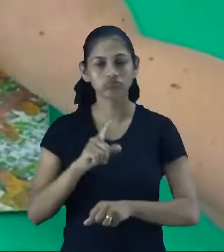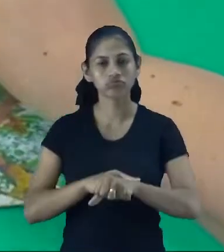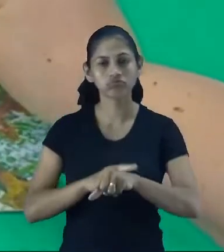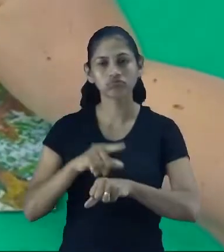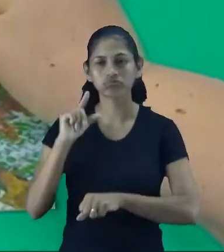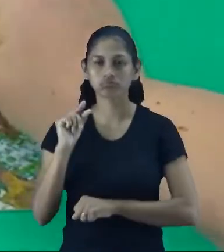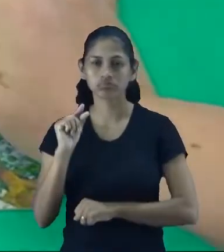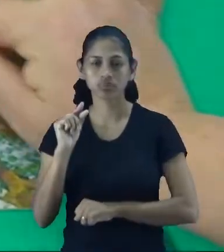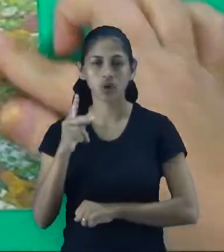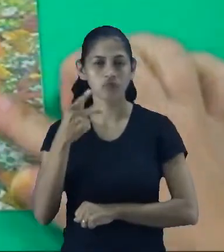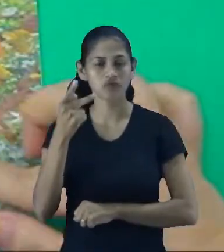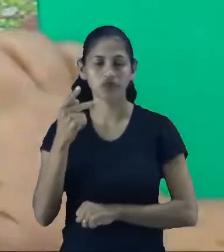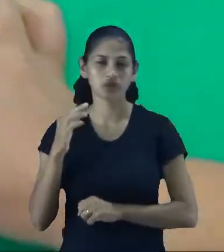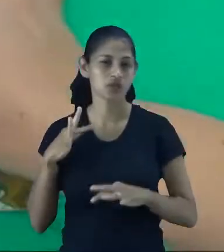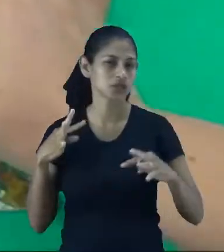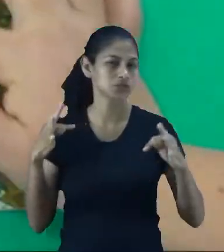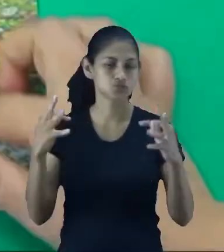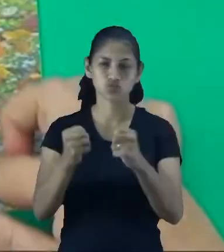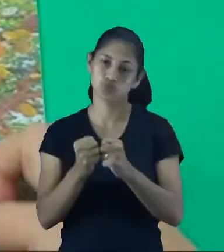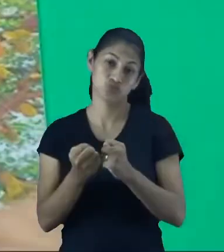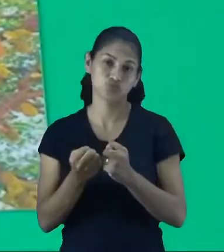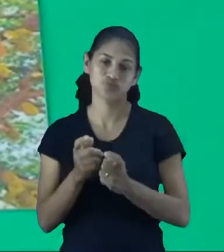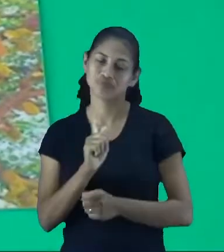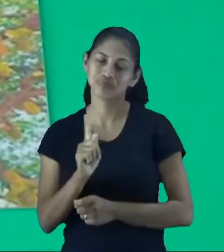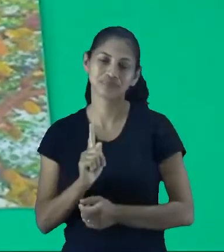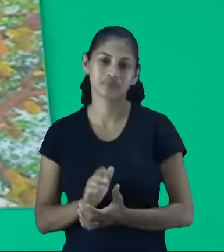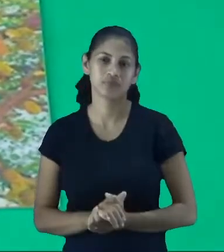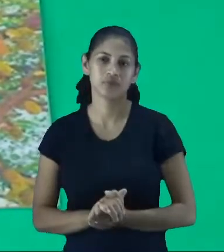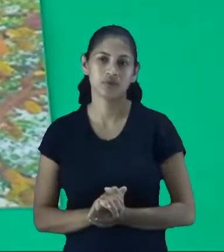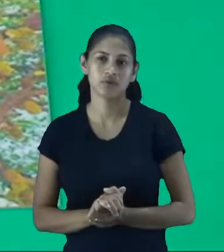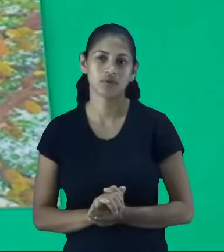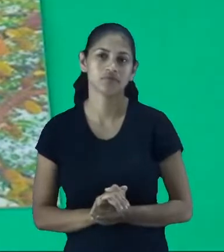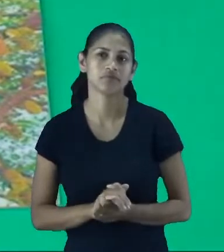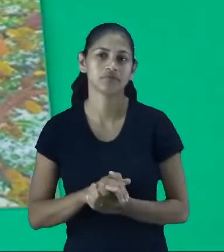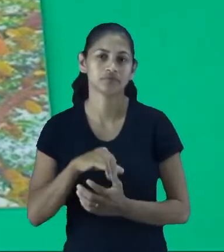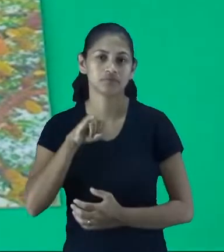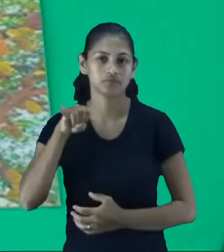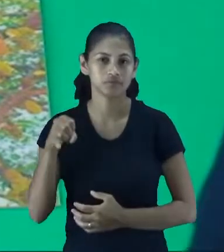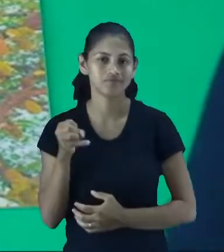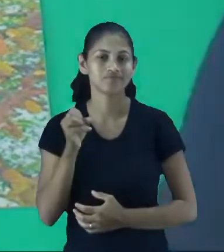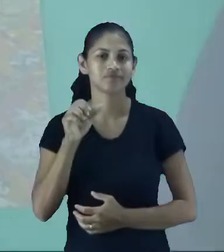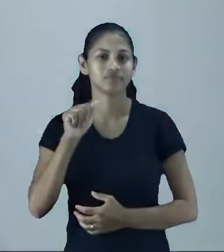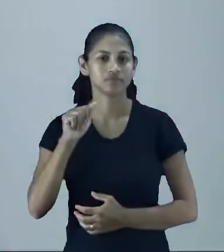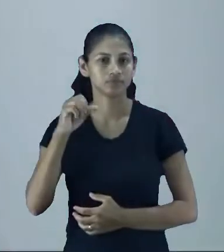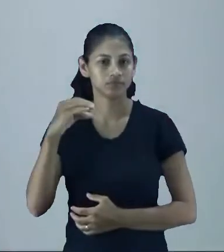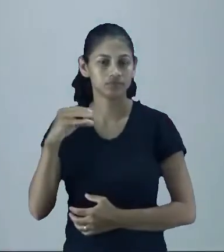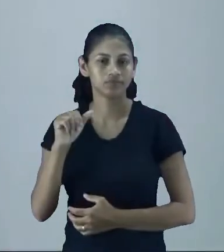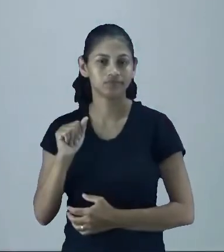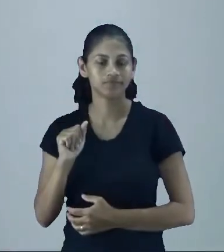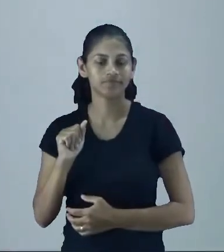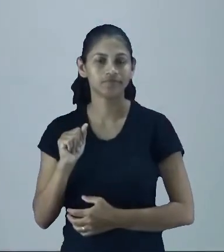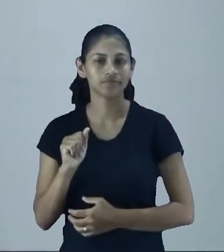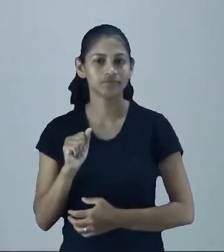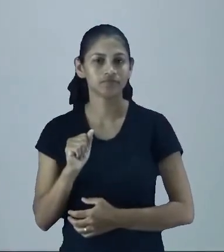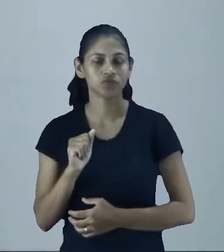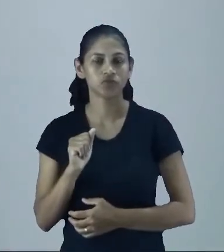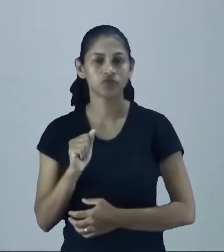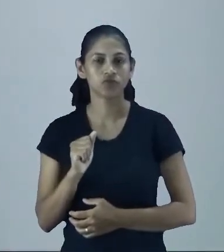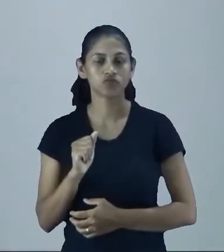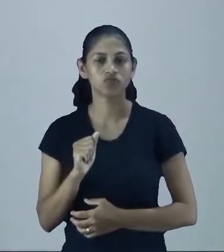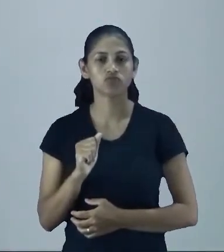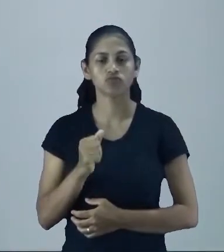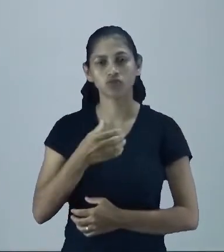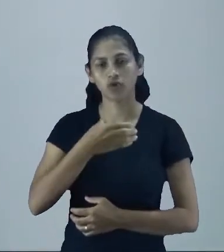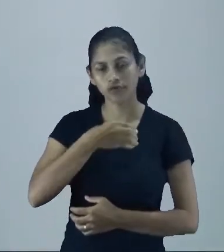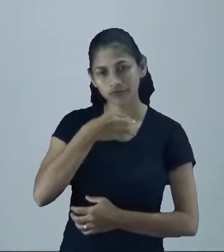frutas também. Então, a jaca também foi um tipo, né, de fruta